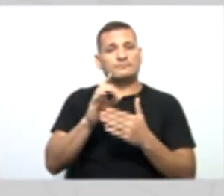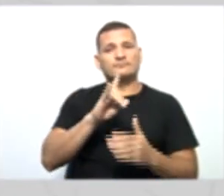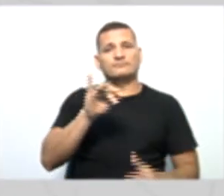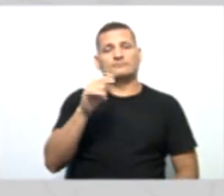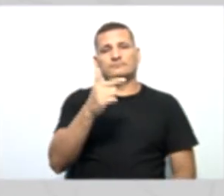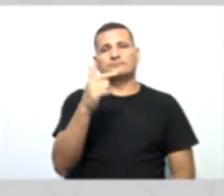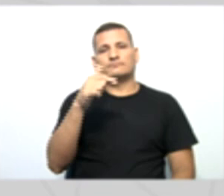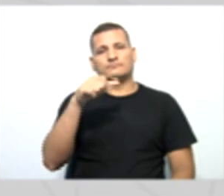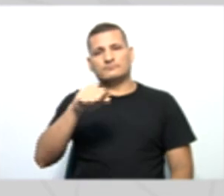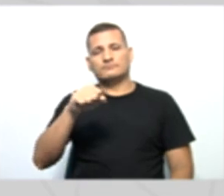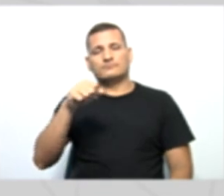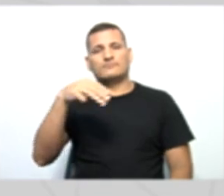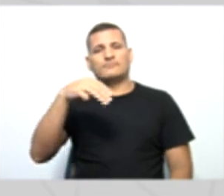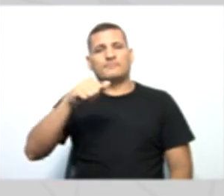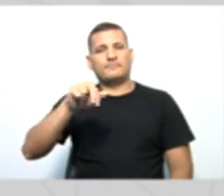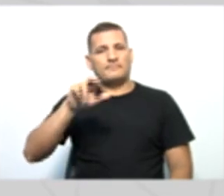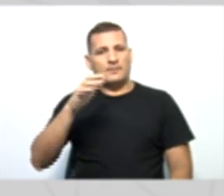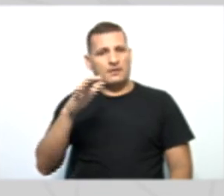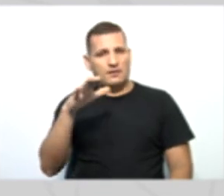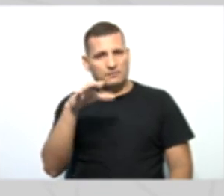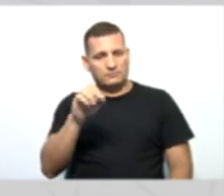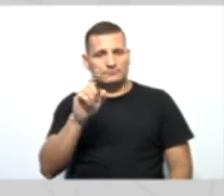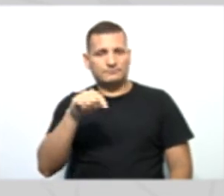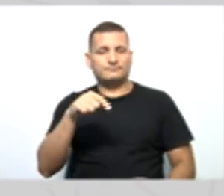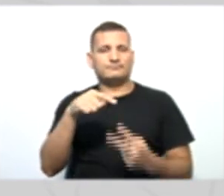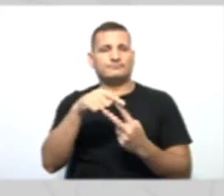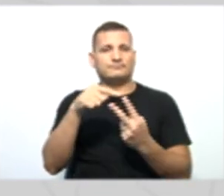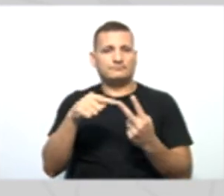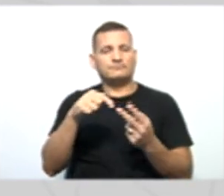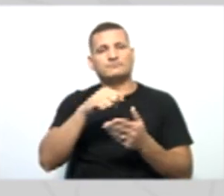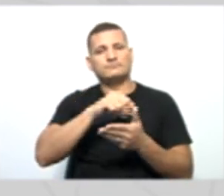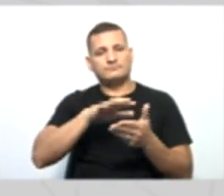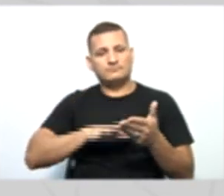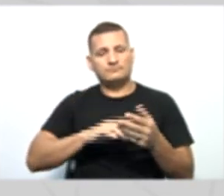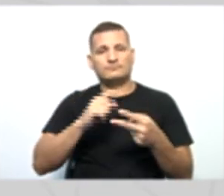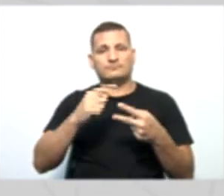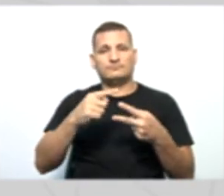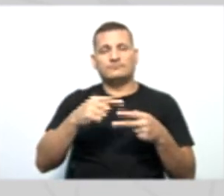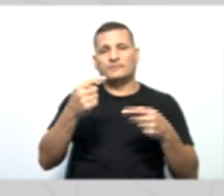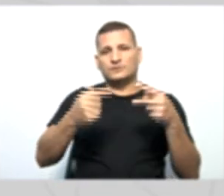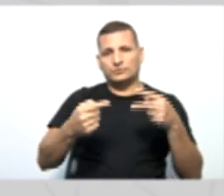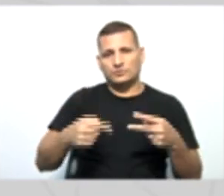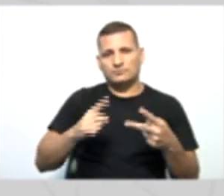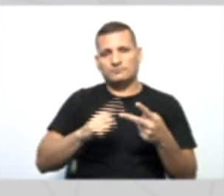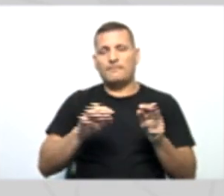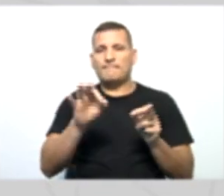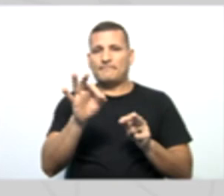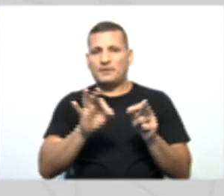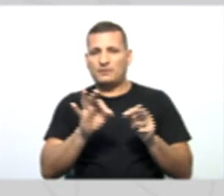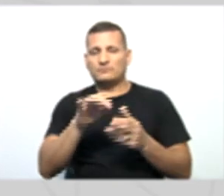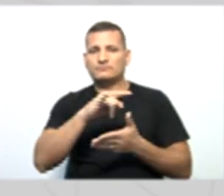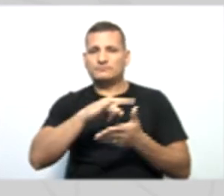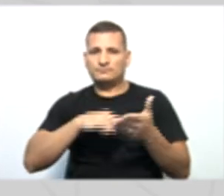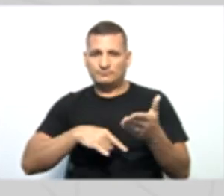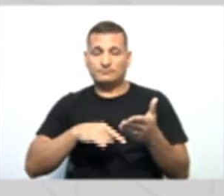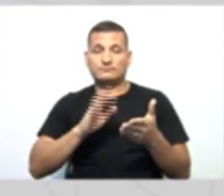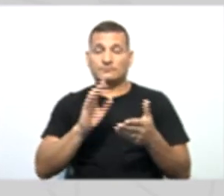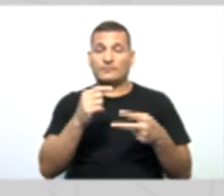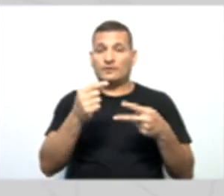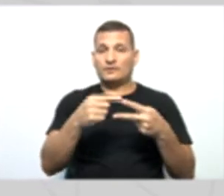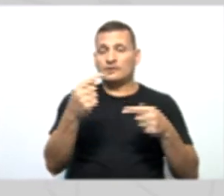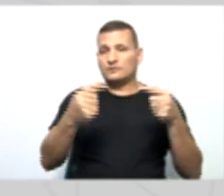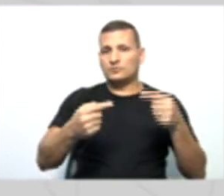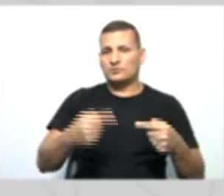28 de março, né? São duas atividades, um questionário e um plano de negócio. O questionário está